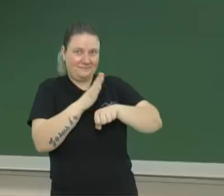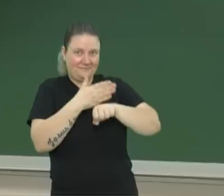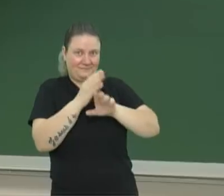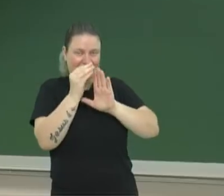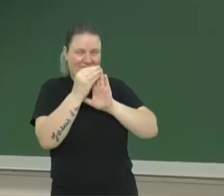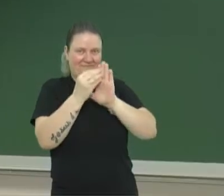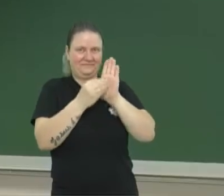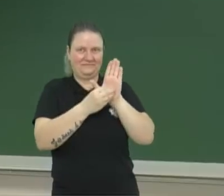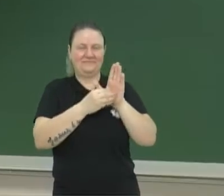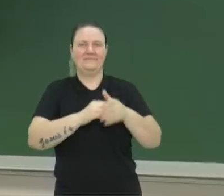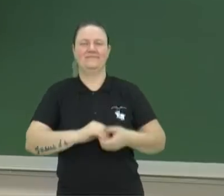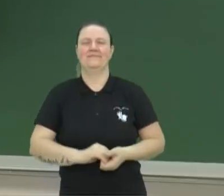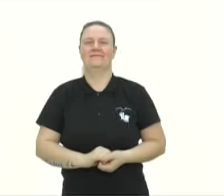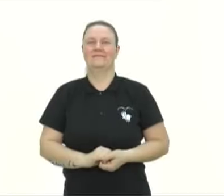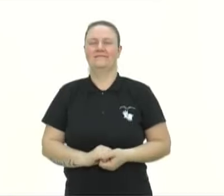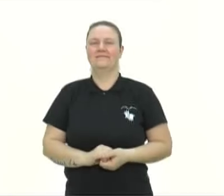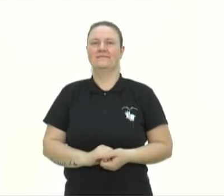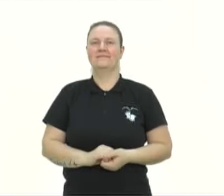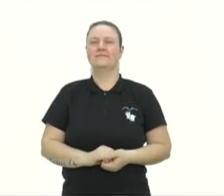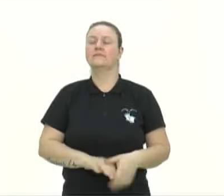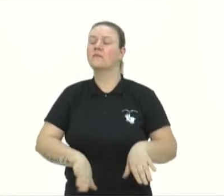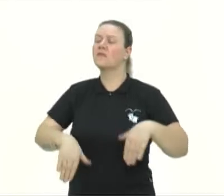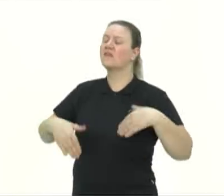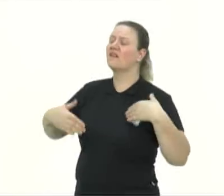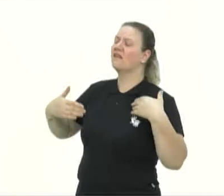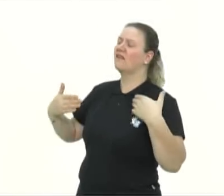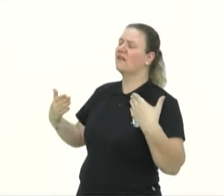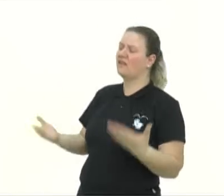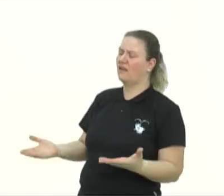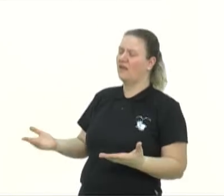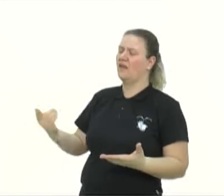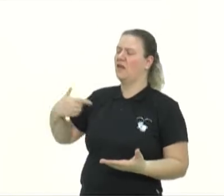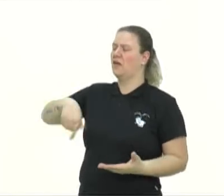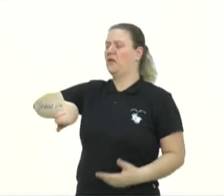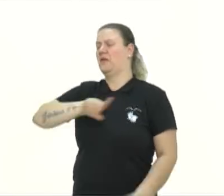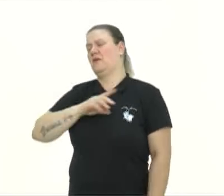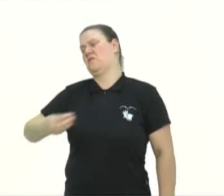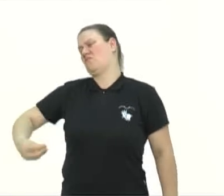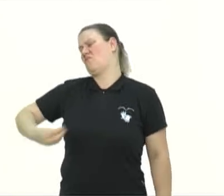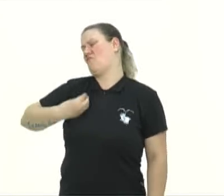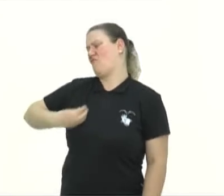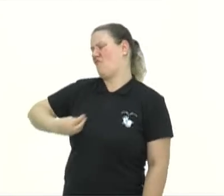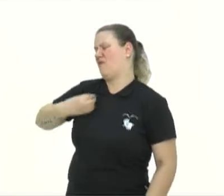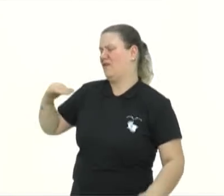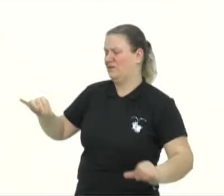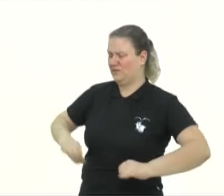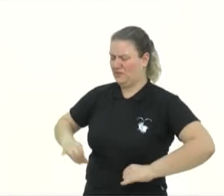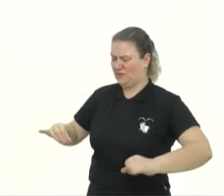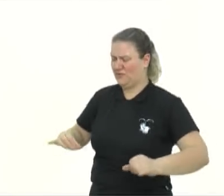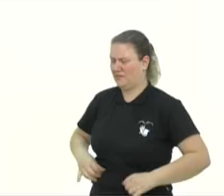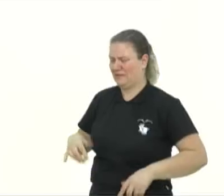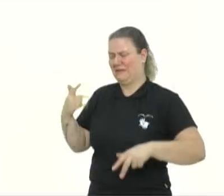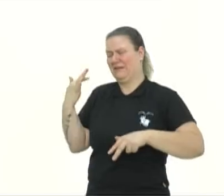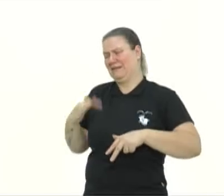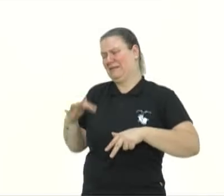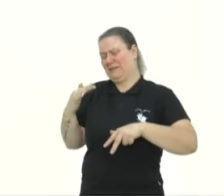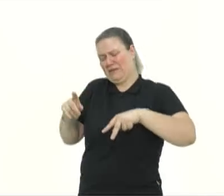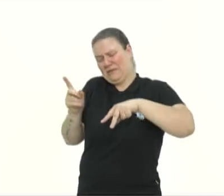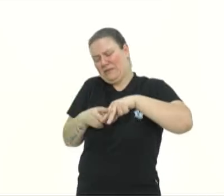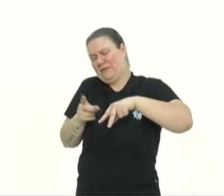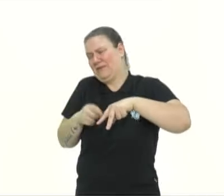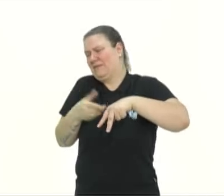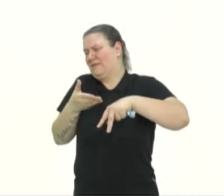conteúdo. Acompanhe. E, compadre, nós vive sofrendo muito com a danada dessa dor na